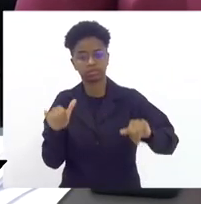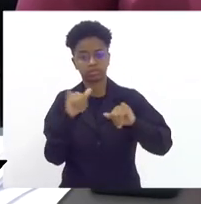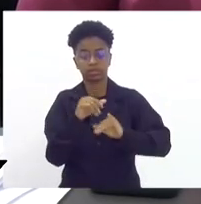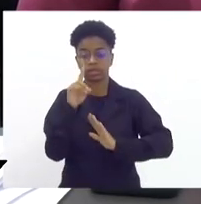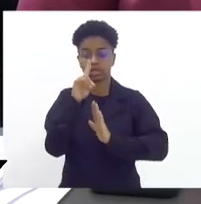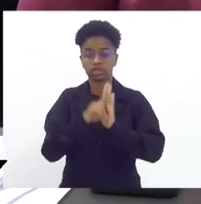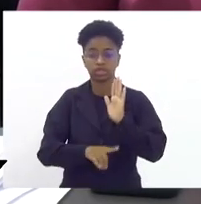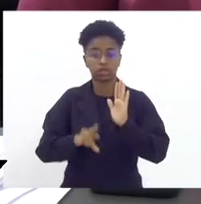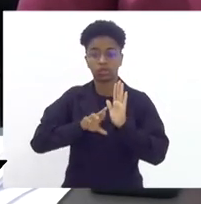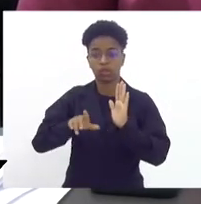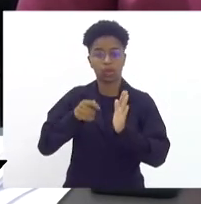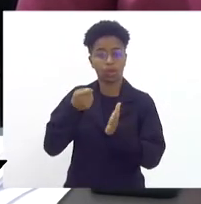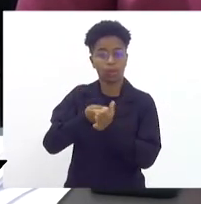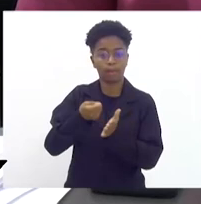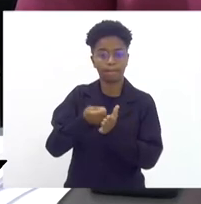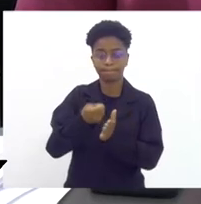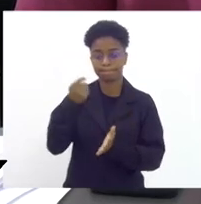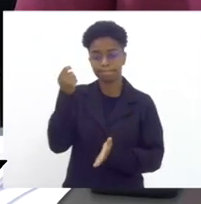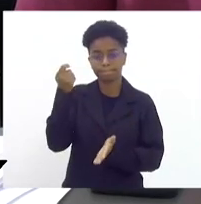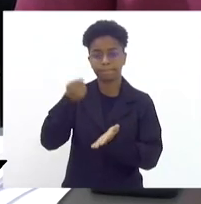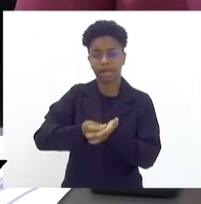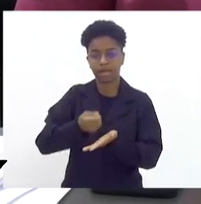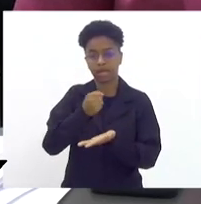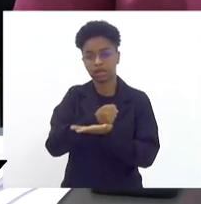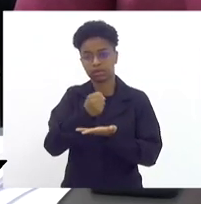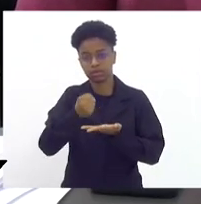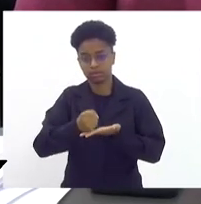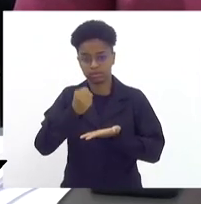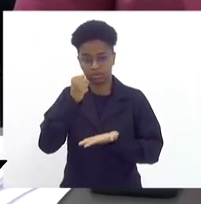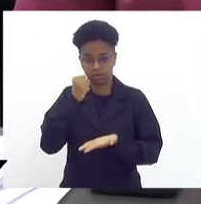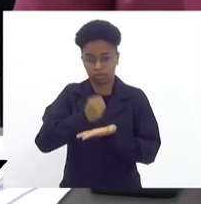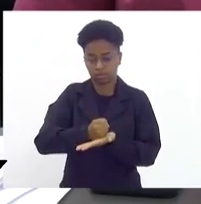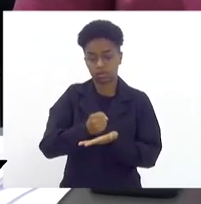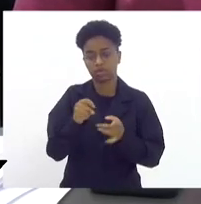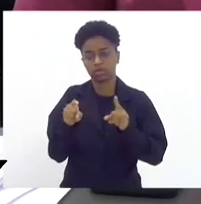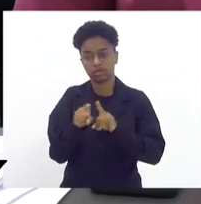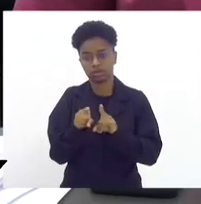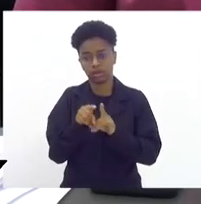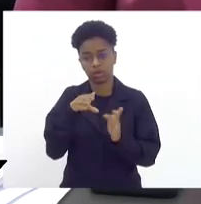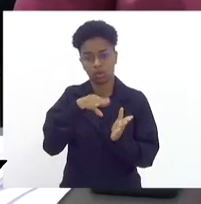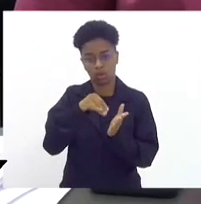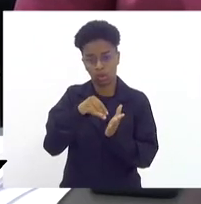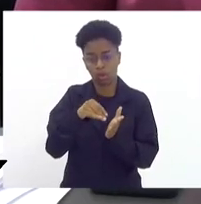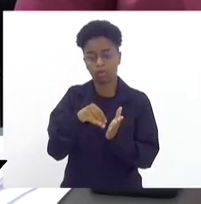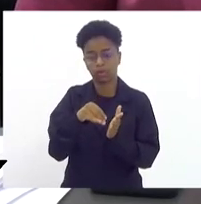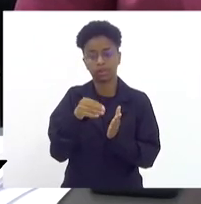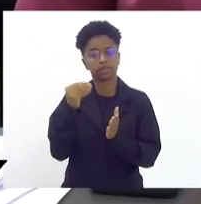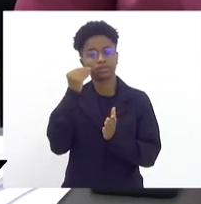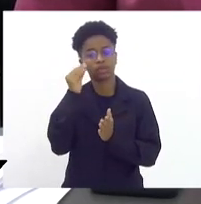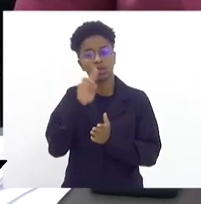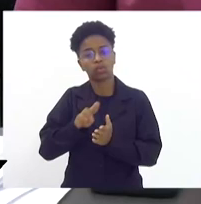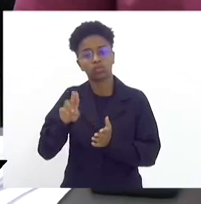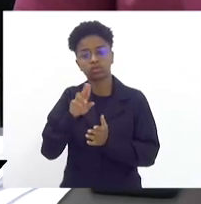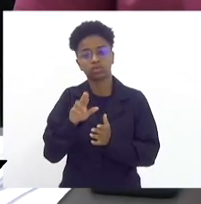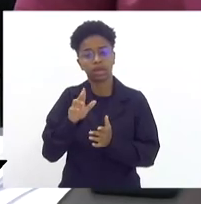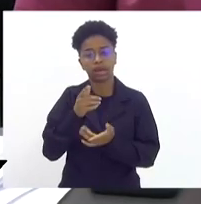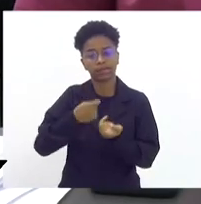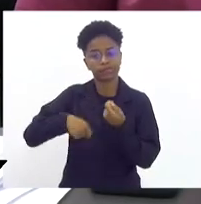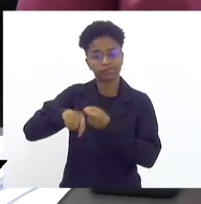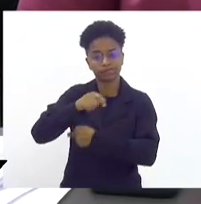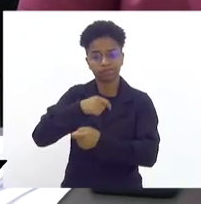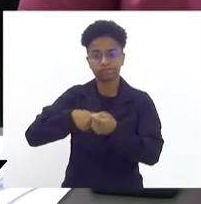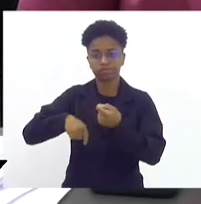não obrigatoriedade de reconhecimento de firma e autenticação de cópias e cartório para utilização em atos e procedimentos